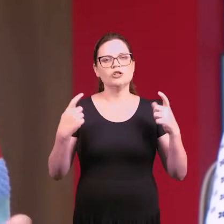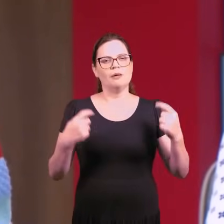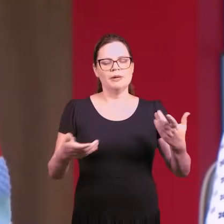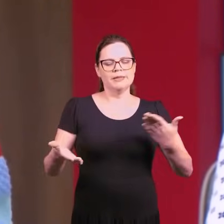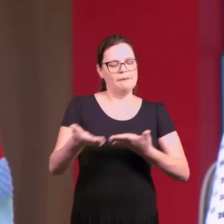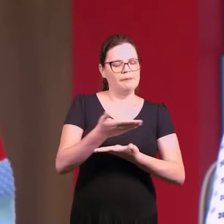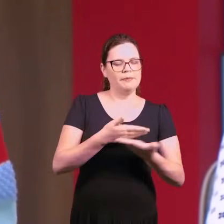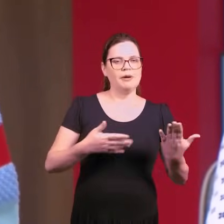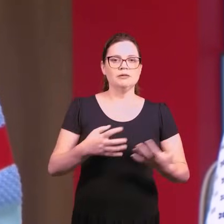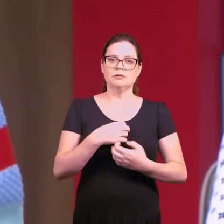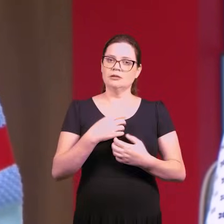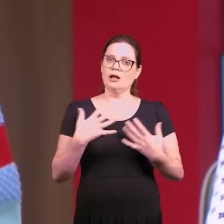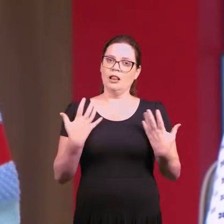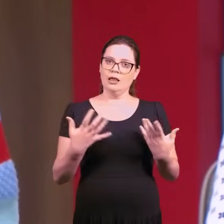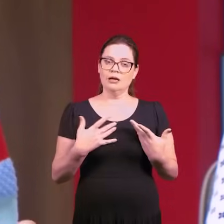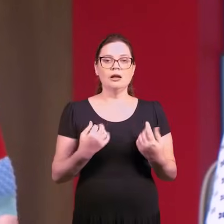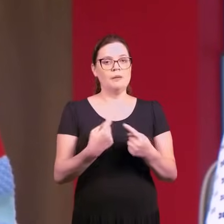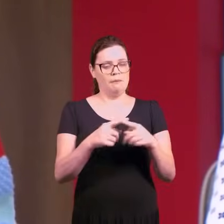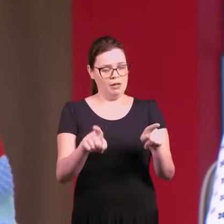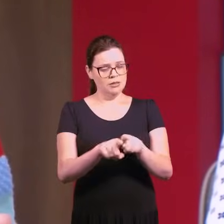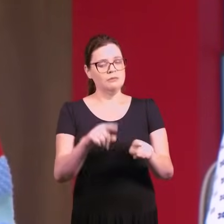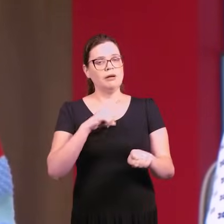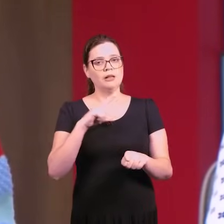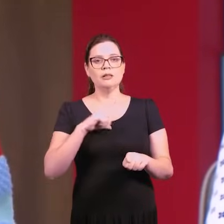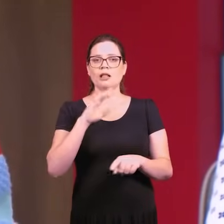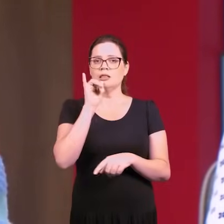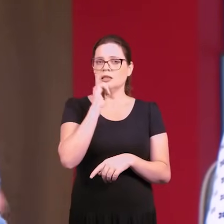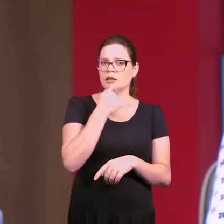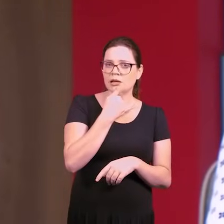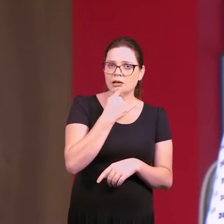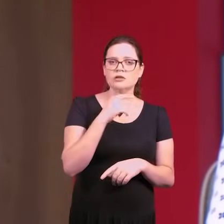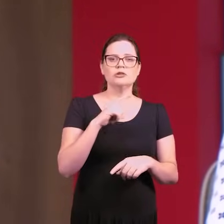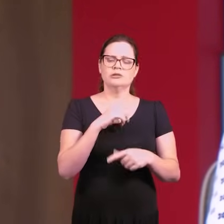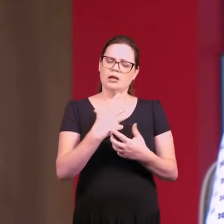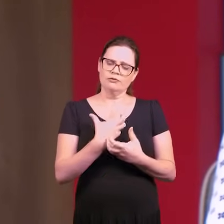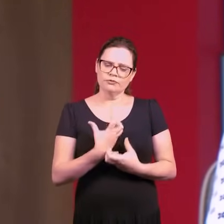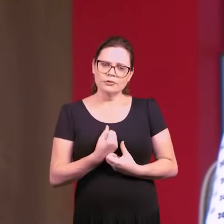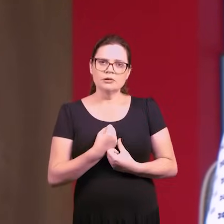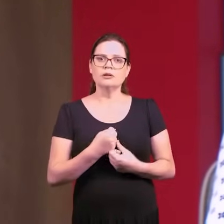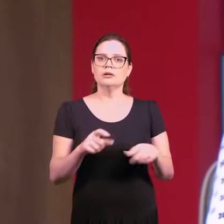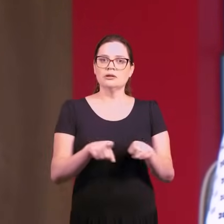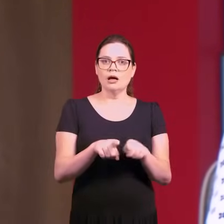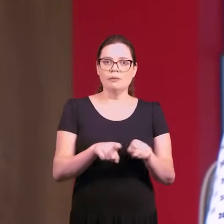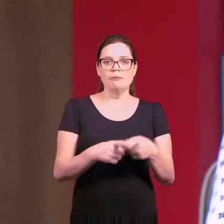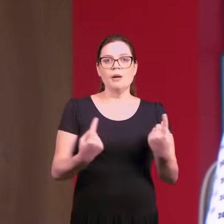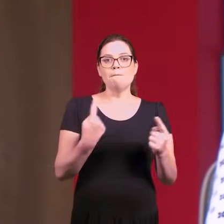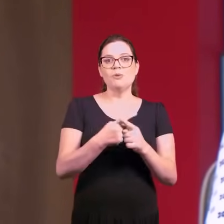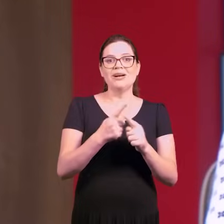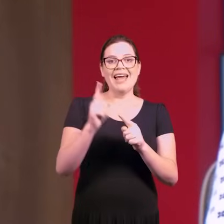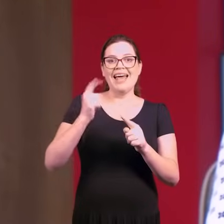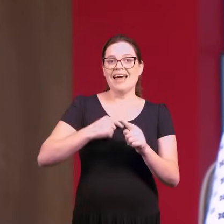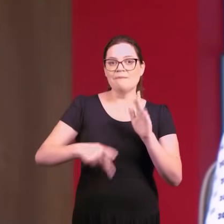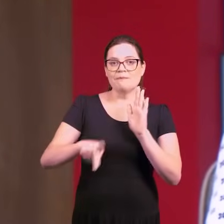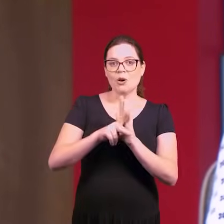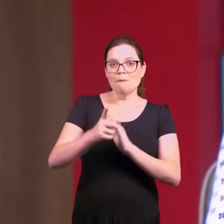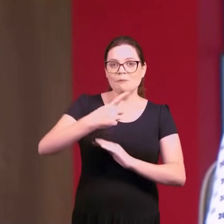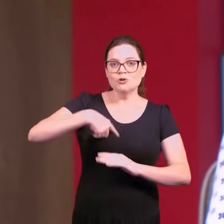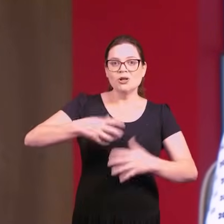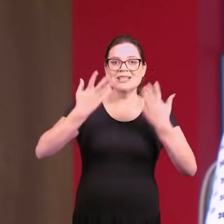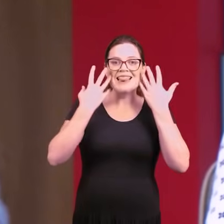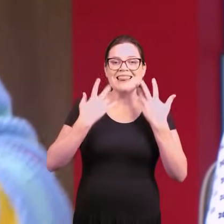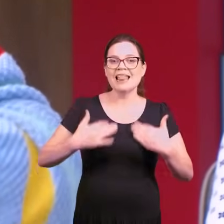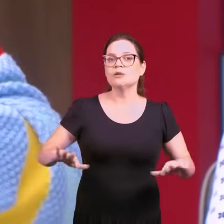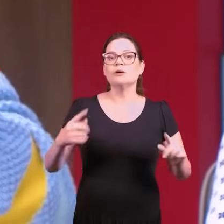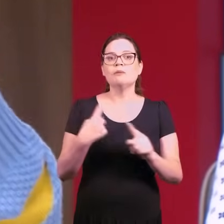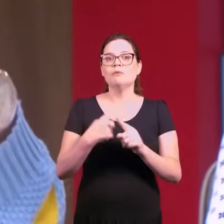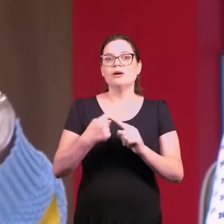ela pressupõe tristezas, decepções, frustrações. Nós herdamos isso do Éden, isso nós herdamos. E